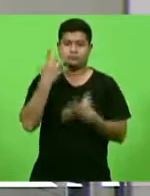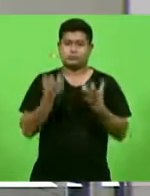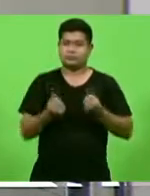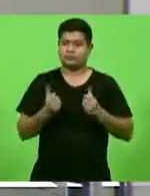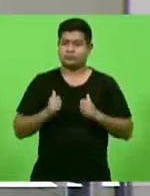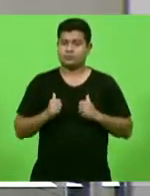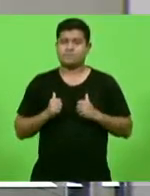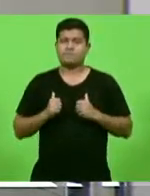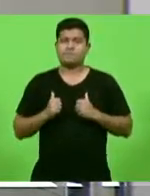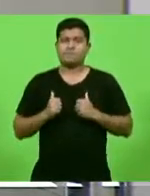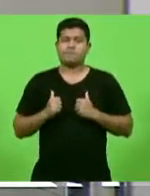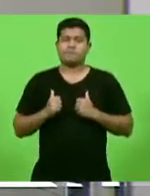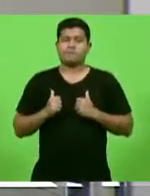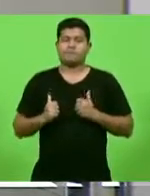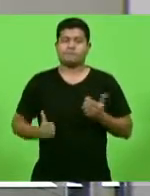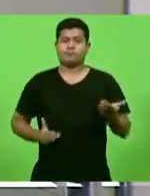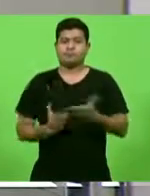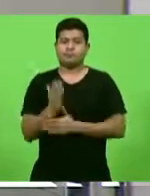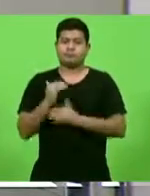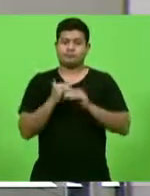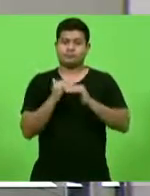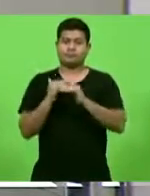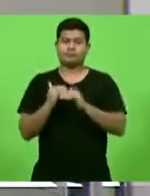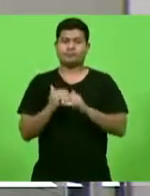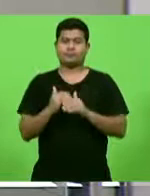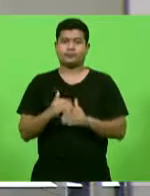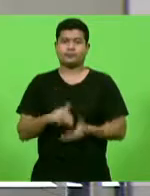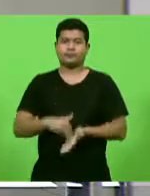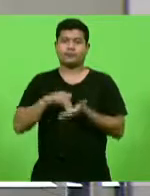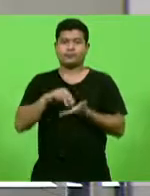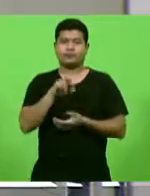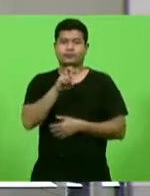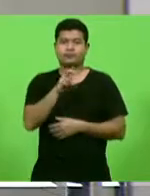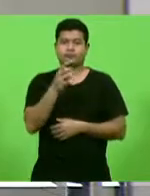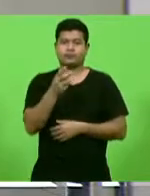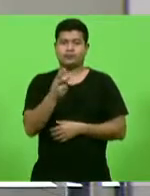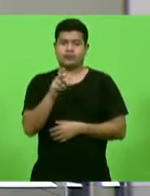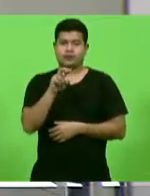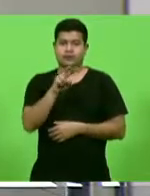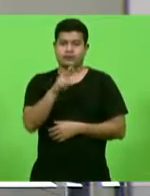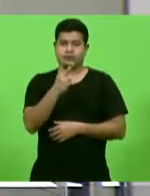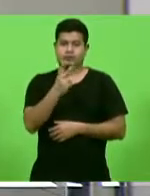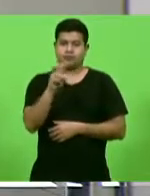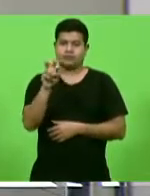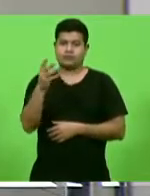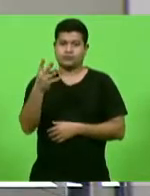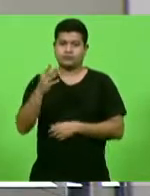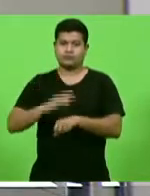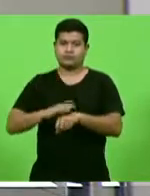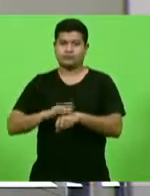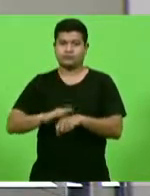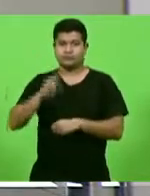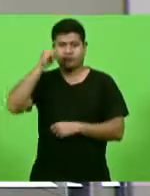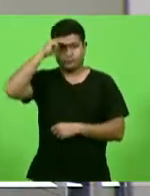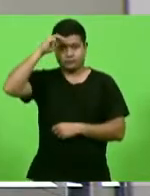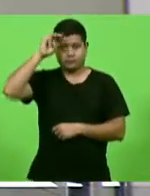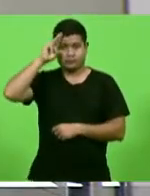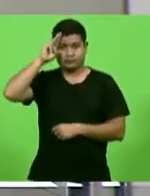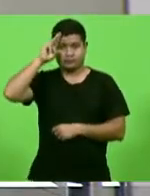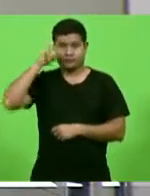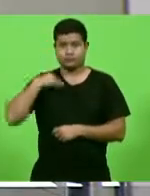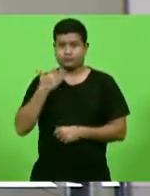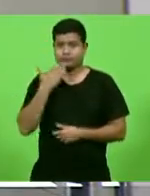que aprovam permaneçam como se encontra. Aprovado por unanimidade. Moção 254, autor deputado Sérgio Mota, apelando à governadora do